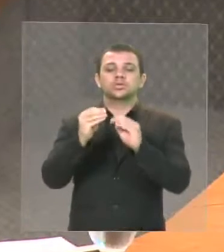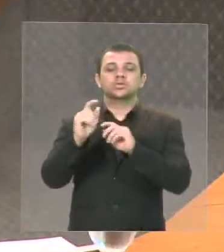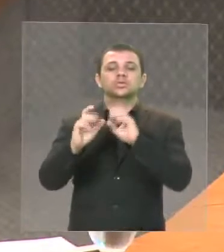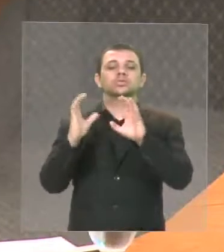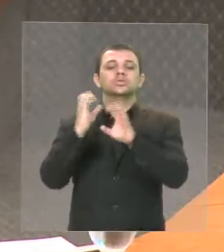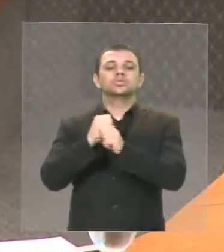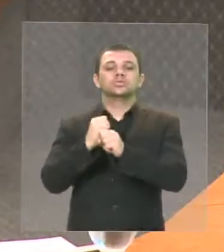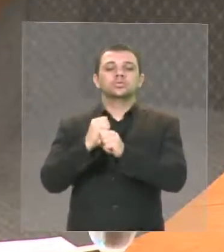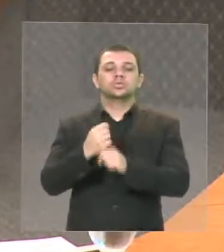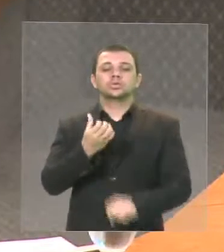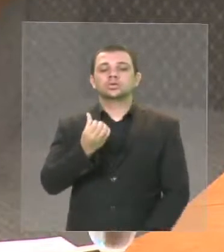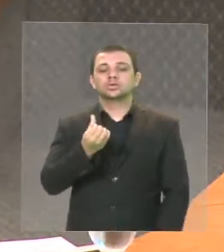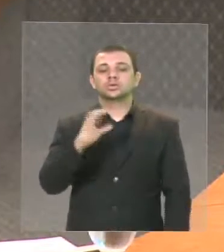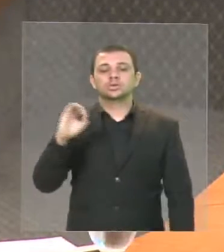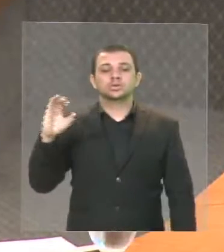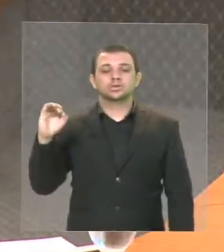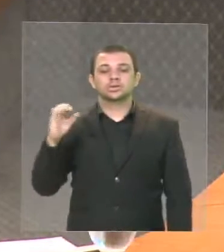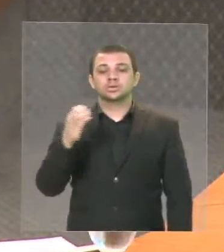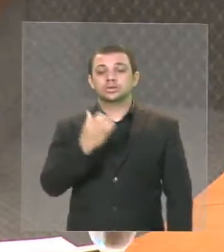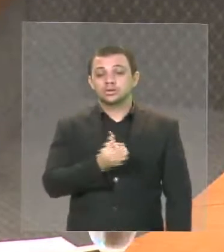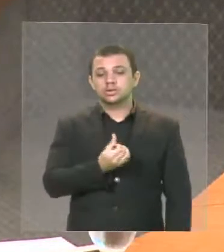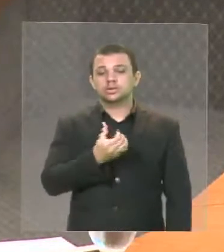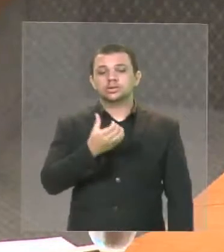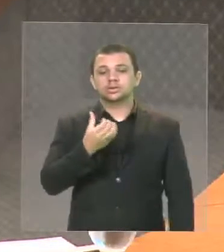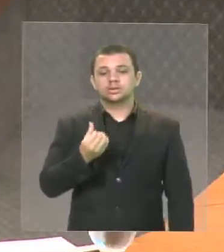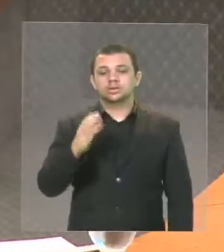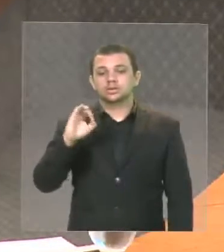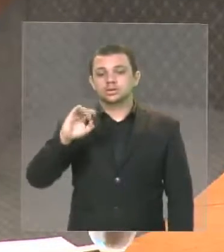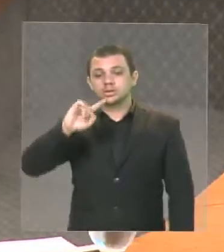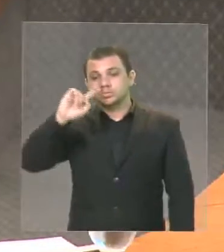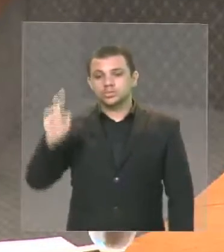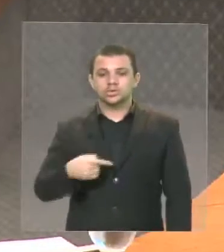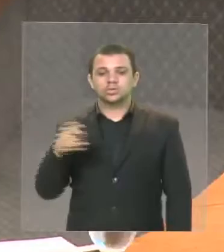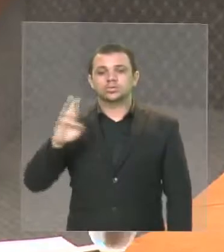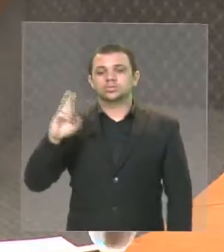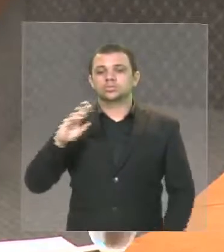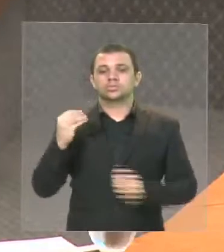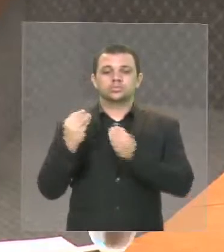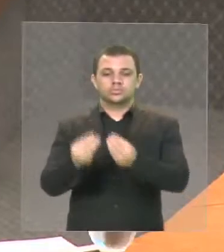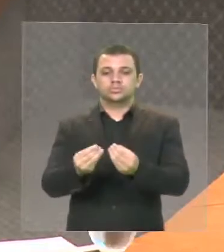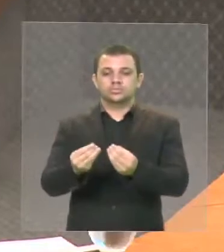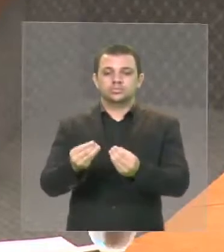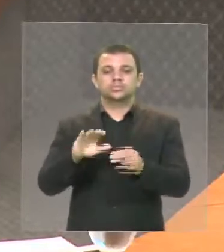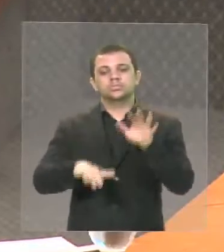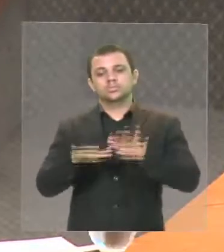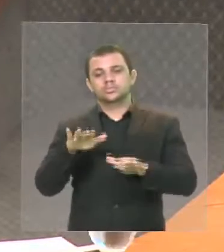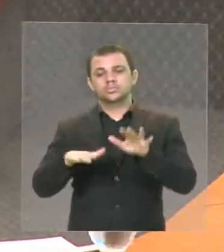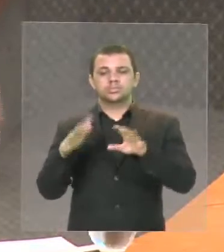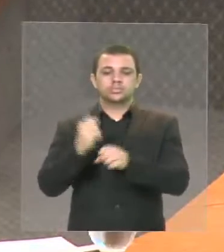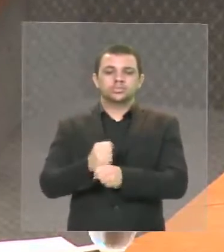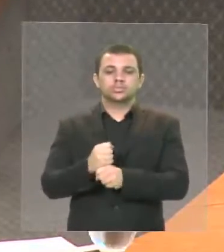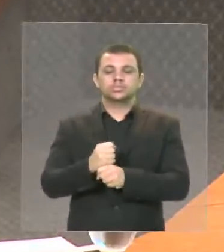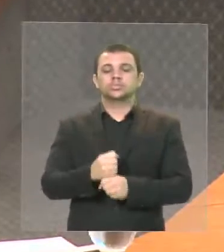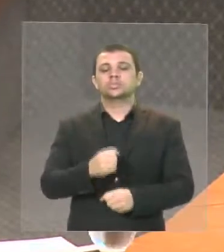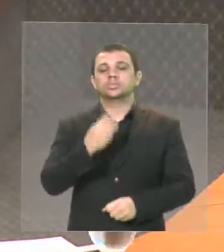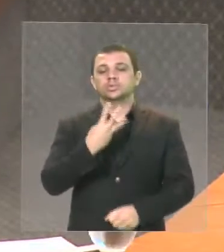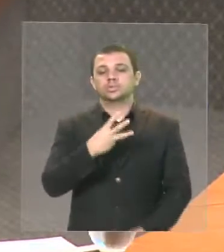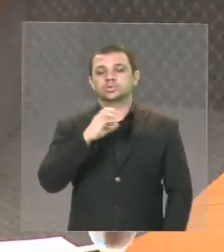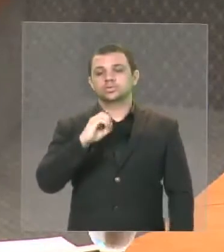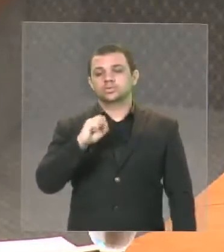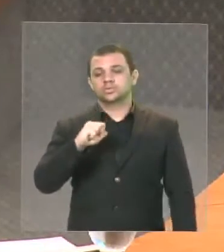somam mais de 660 milhões de reais, aproximadamente